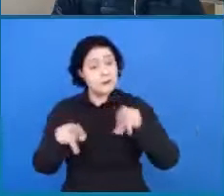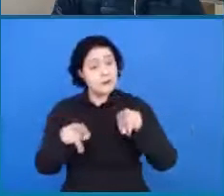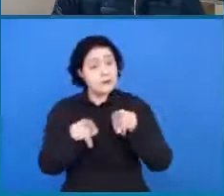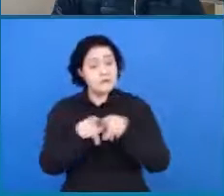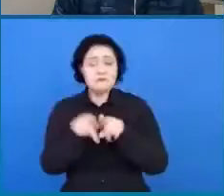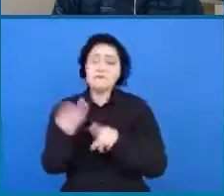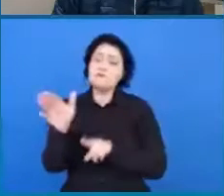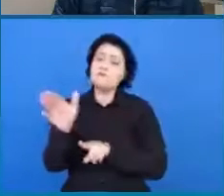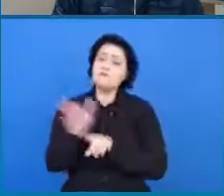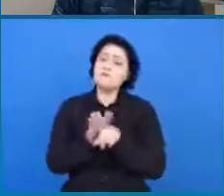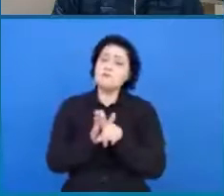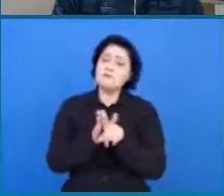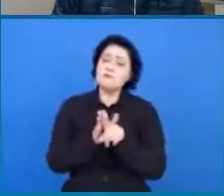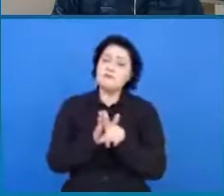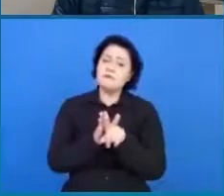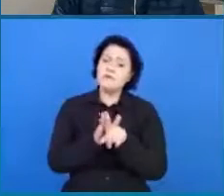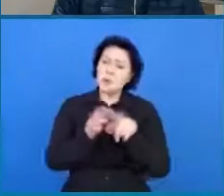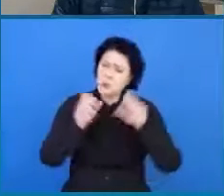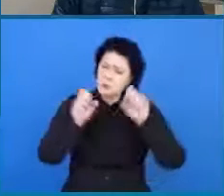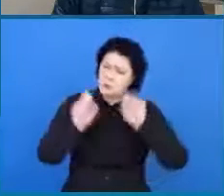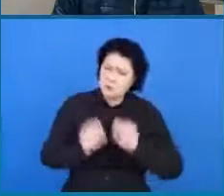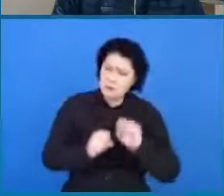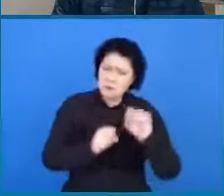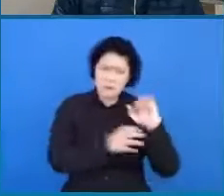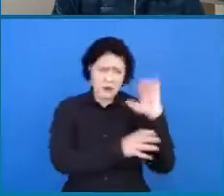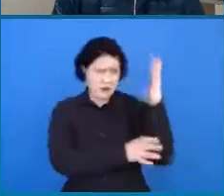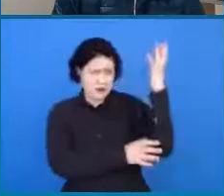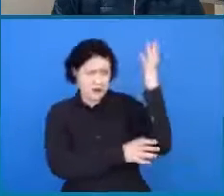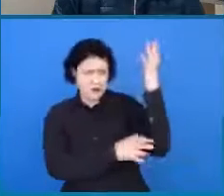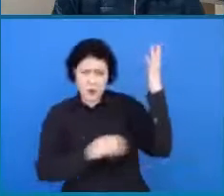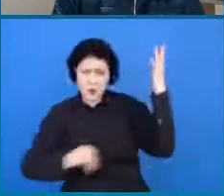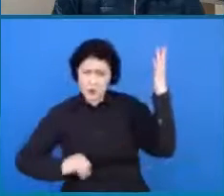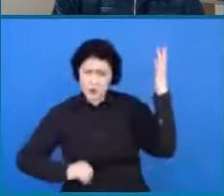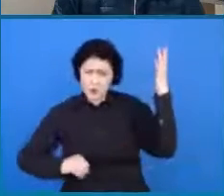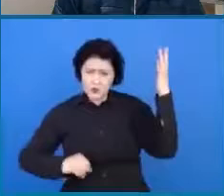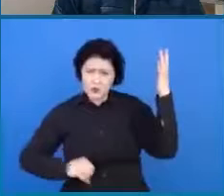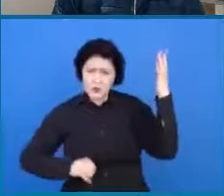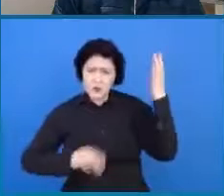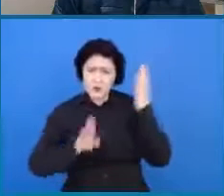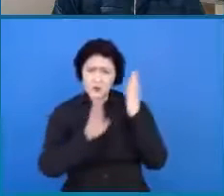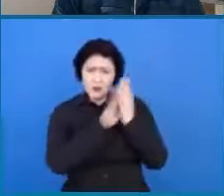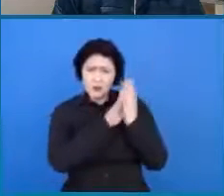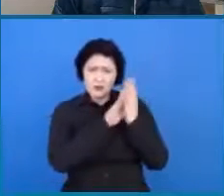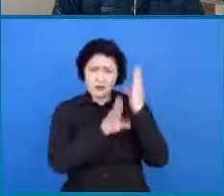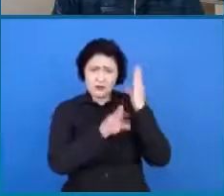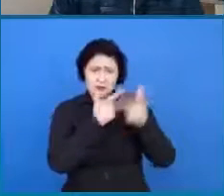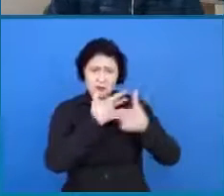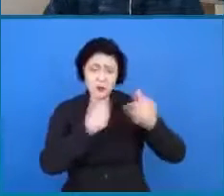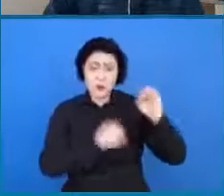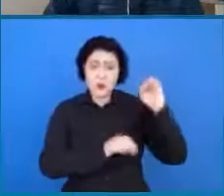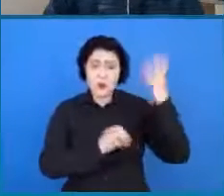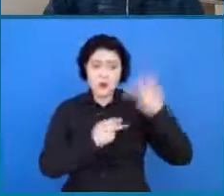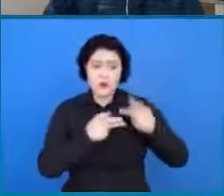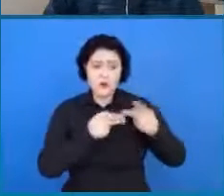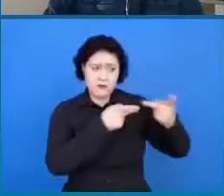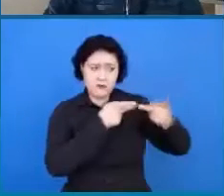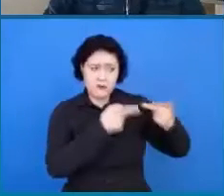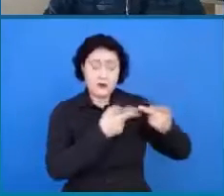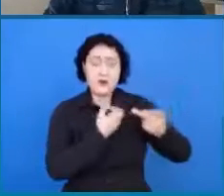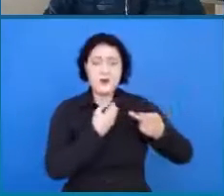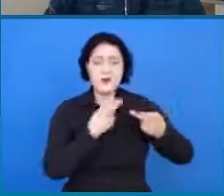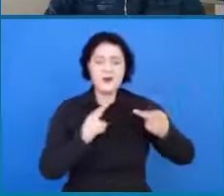perguntar deve a árvore sofrer com as revoadas frequentes da resistência ao regime